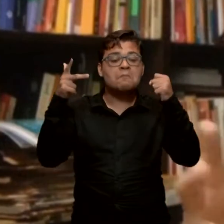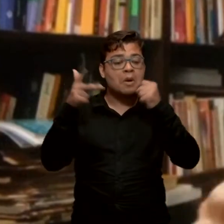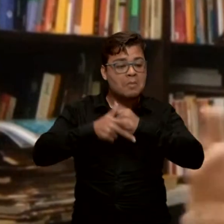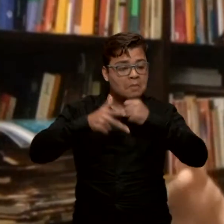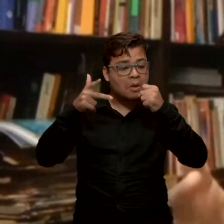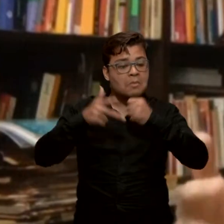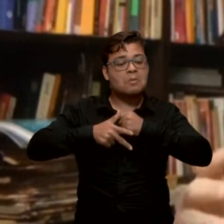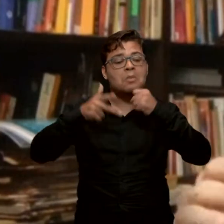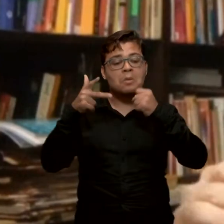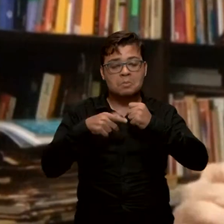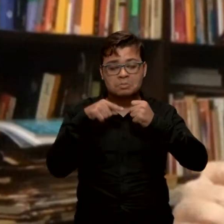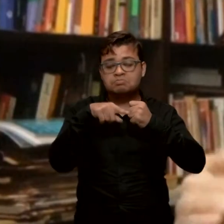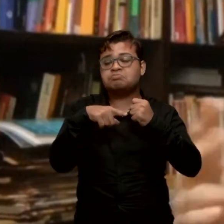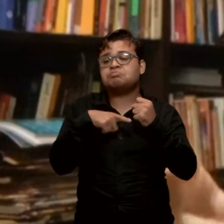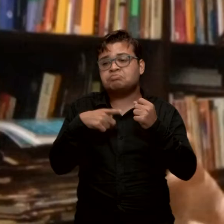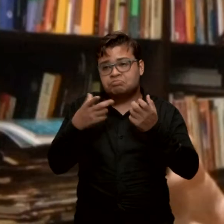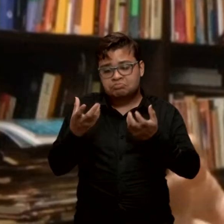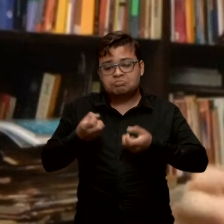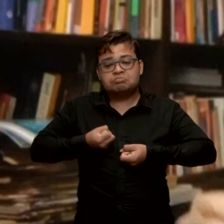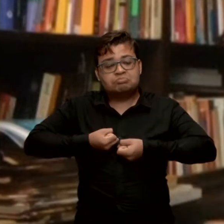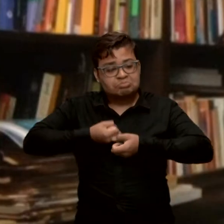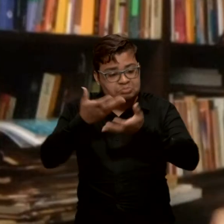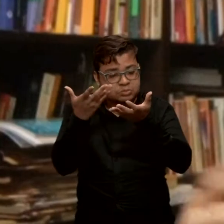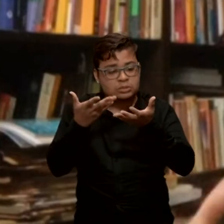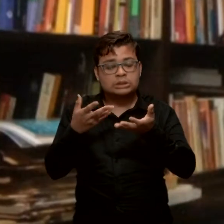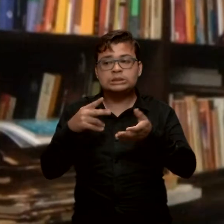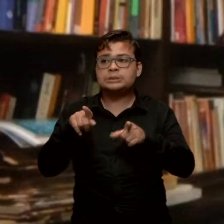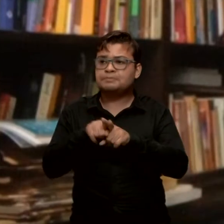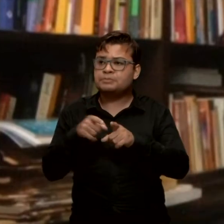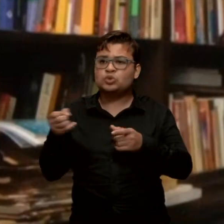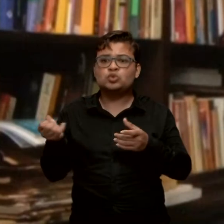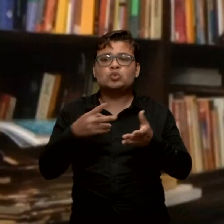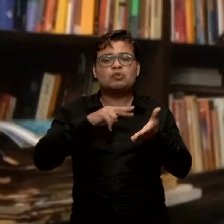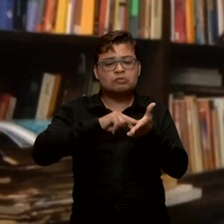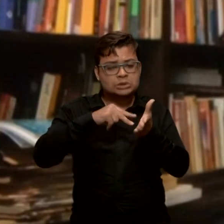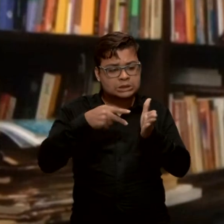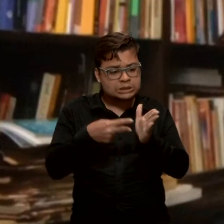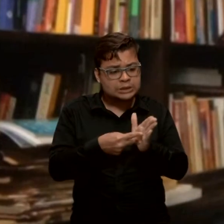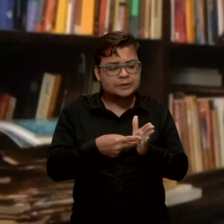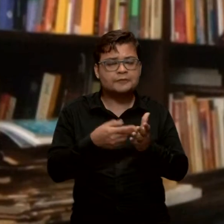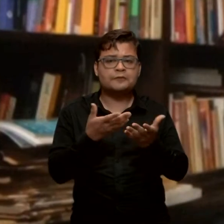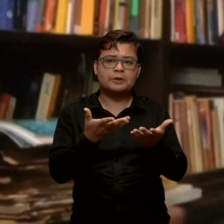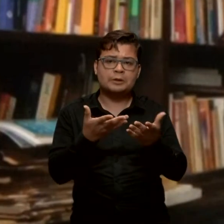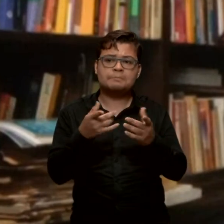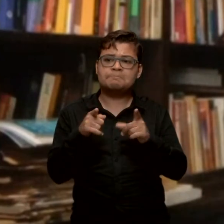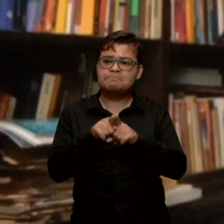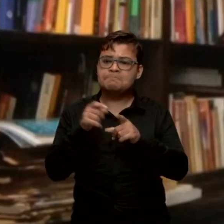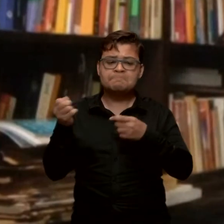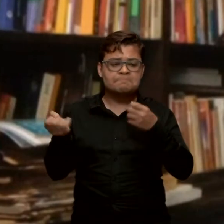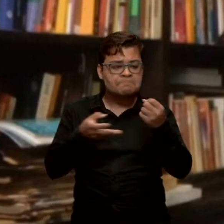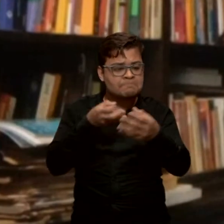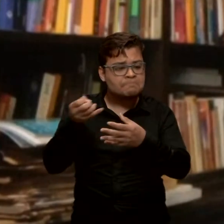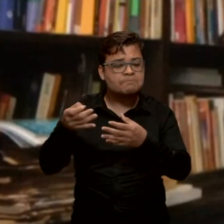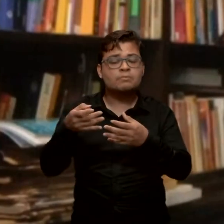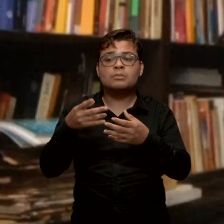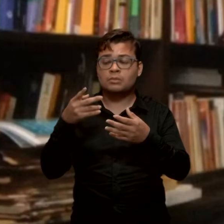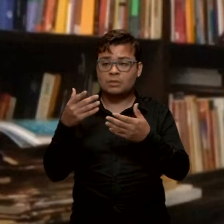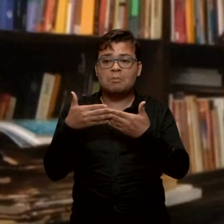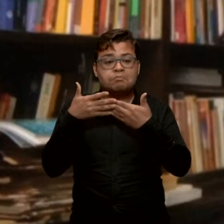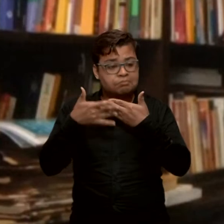dialoga, expressa, ressignifica, né, e reatualiza nas cidades, assim,